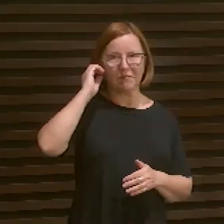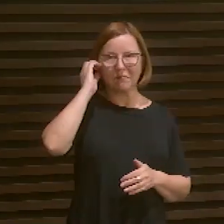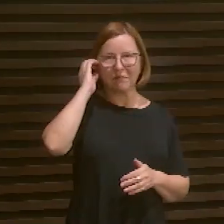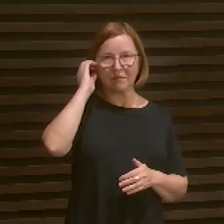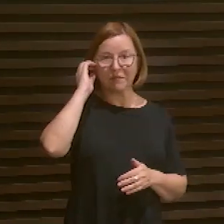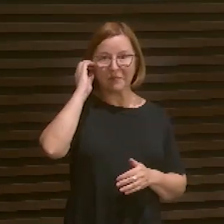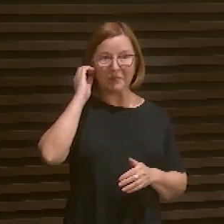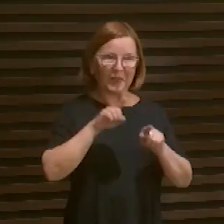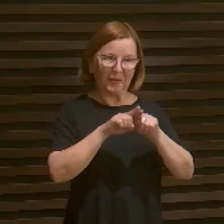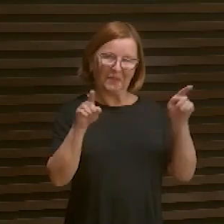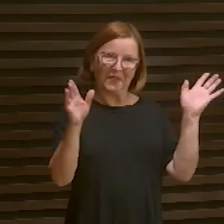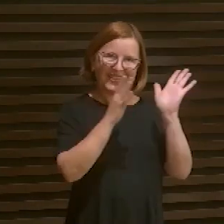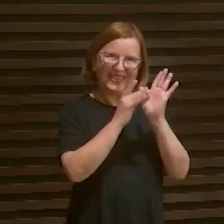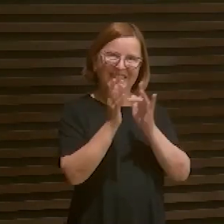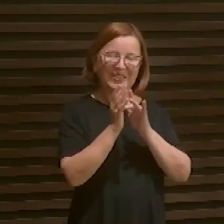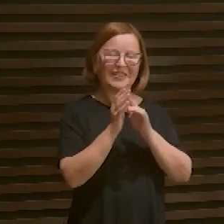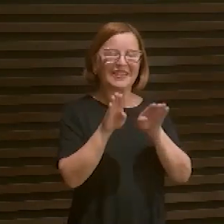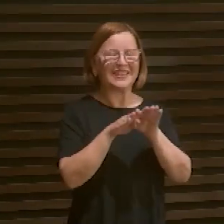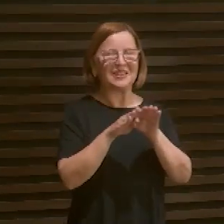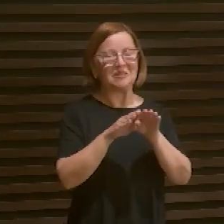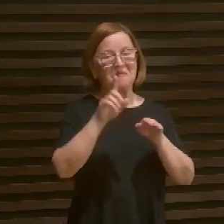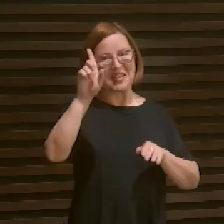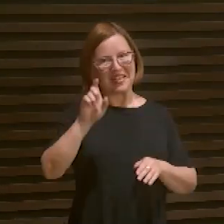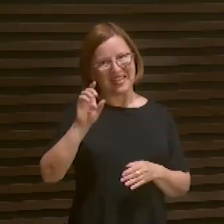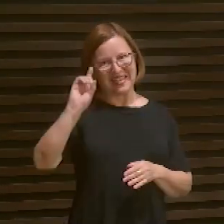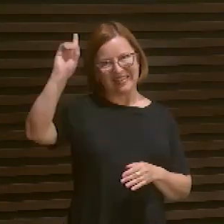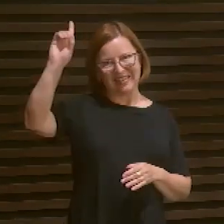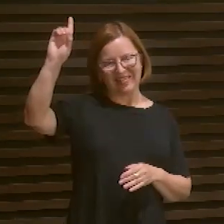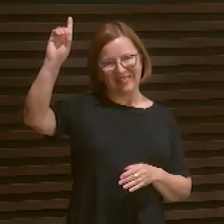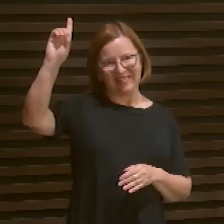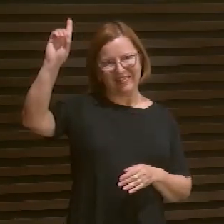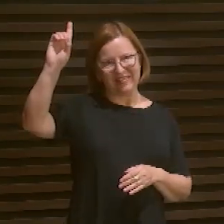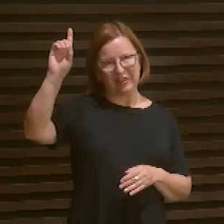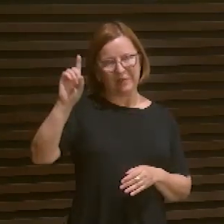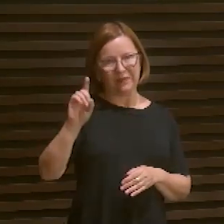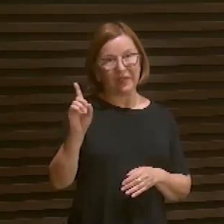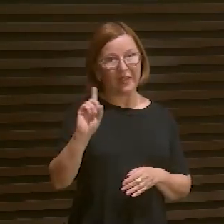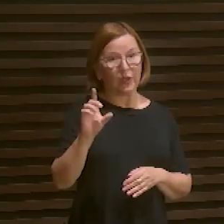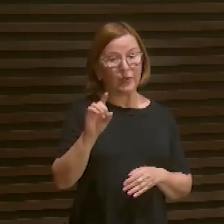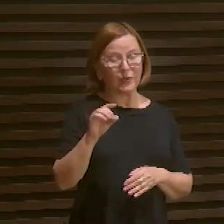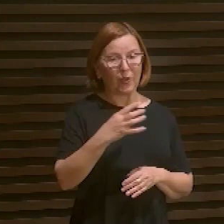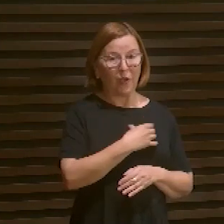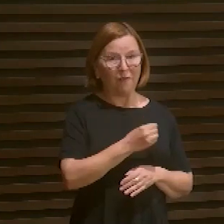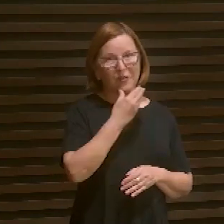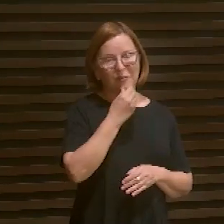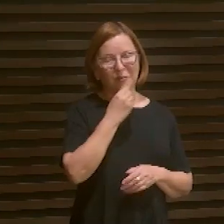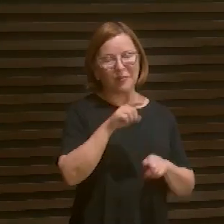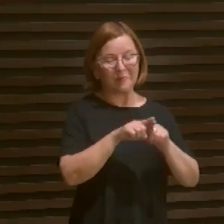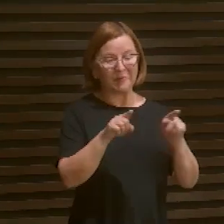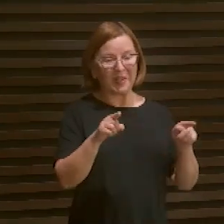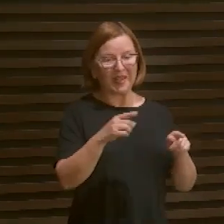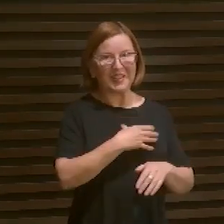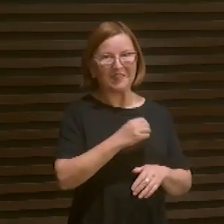Agora Jesus é Deus. Ele não só é o filho do homem, mas ele é o filho